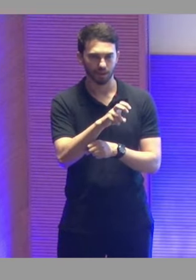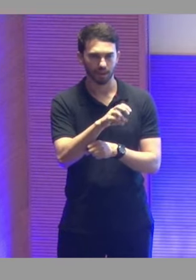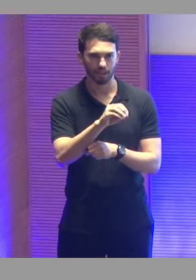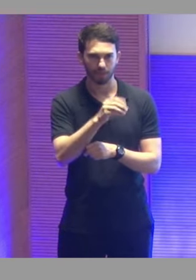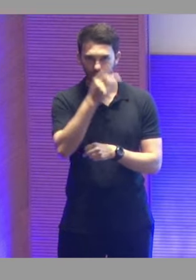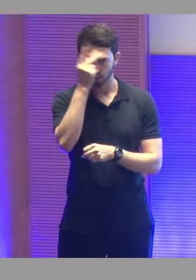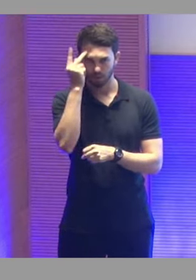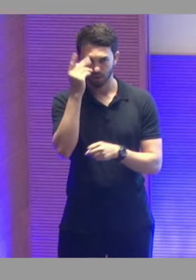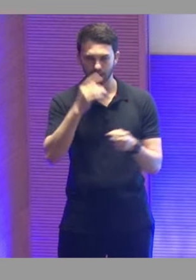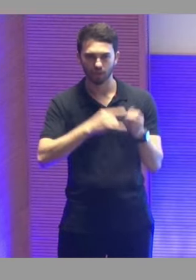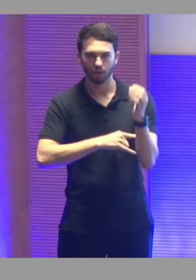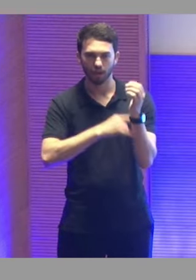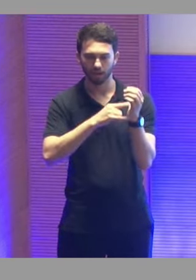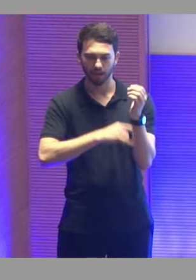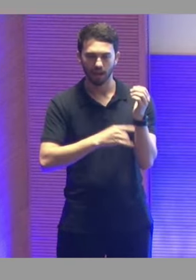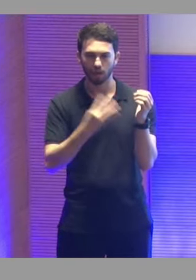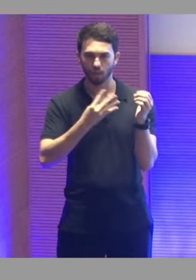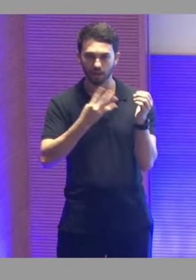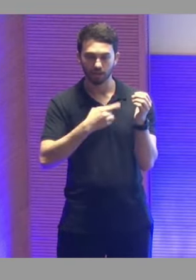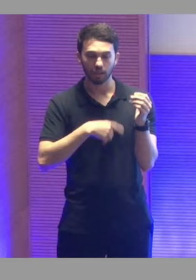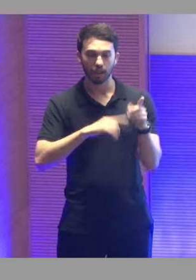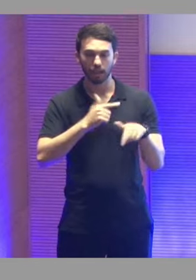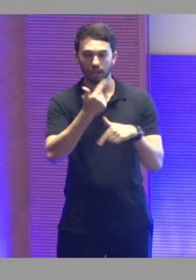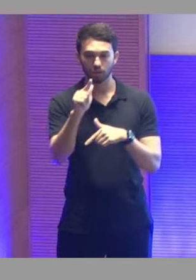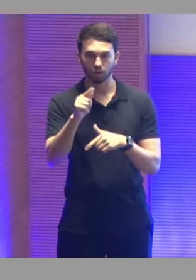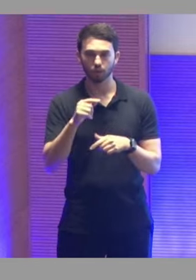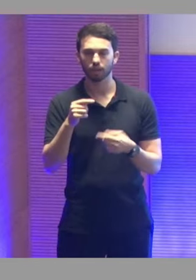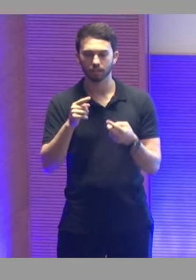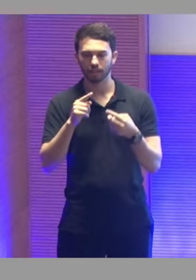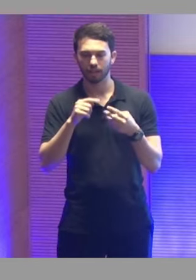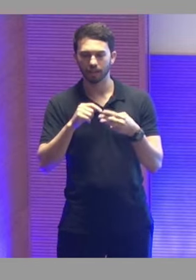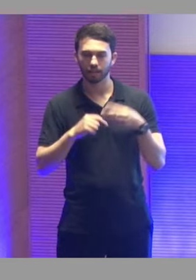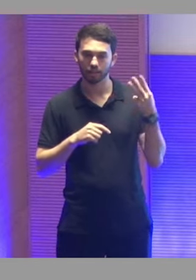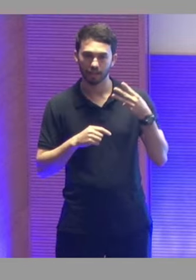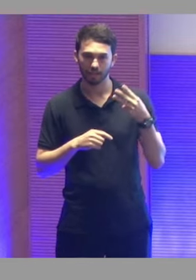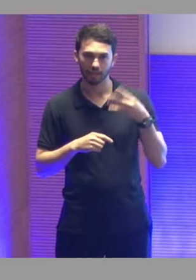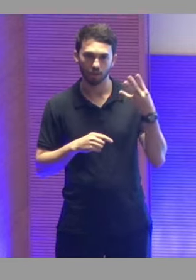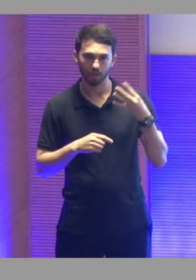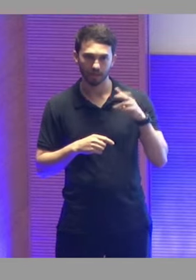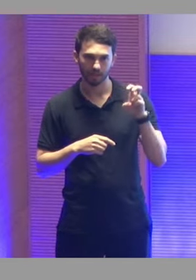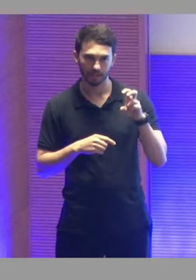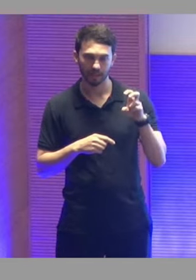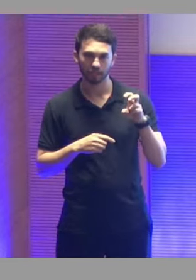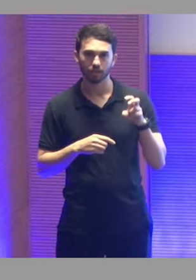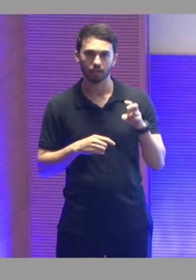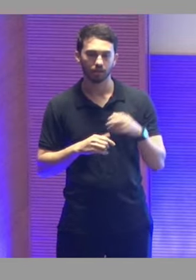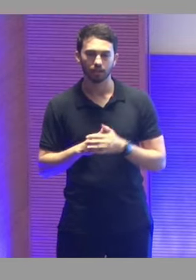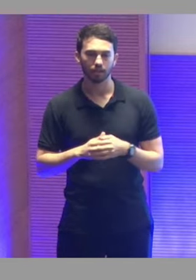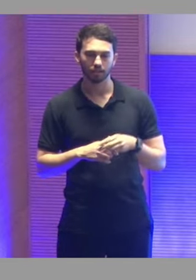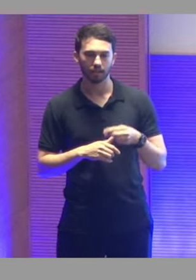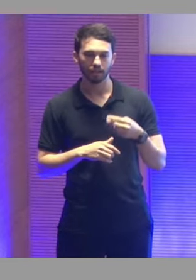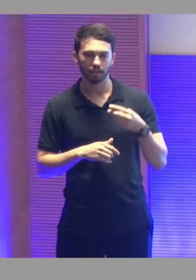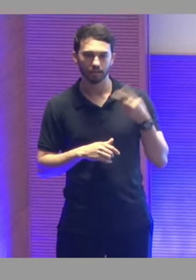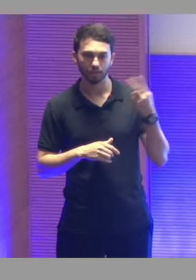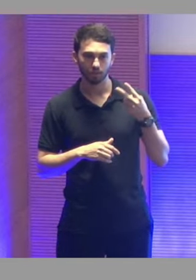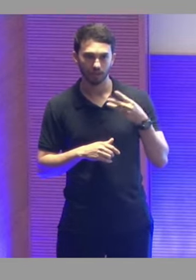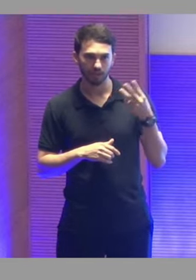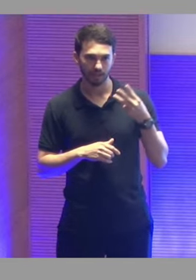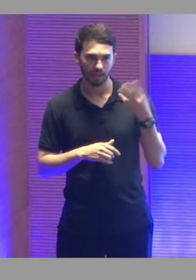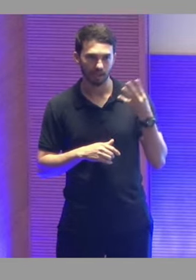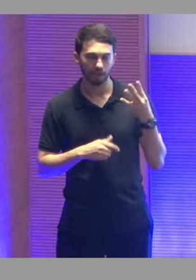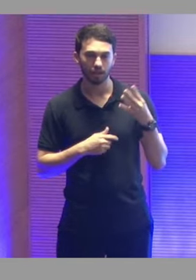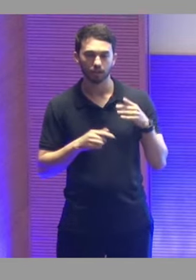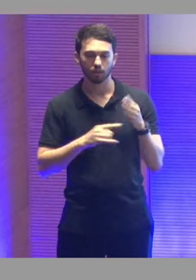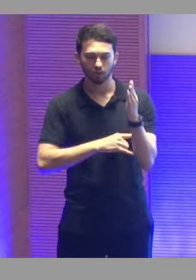e três salas no 11º andar cada sala comporta 60 pessoas Então a gente tem espaço suficiente para todo mundo tá bom então a gente pode ir com